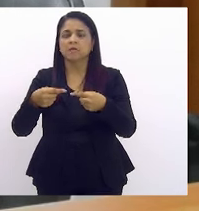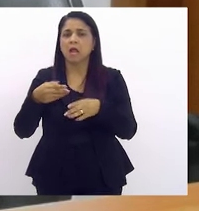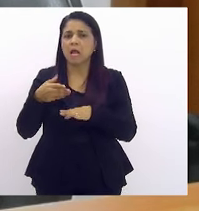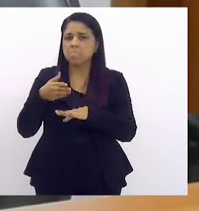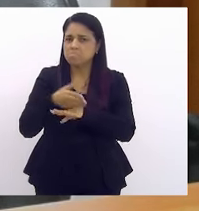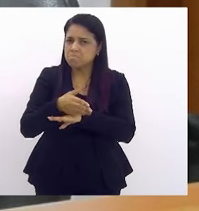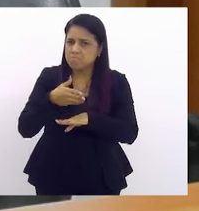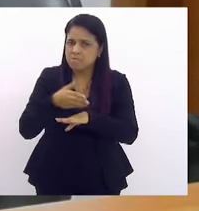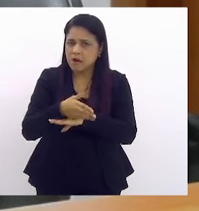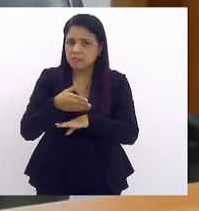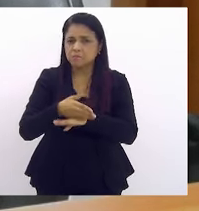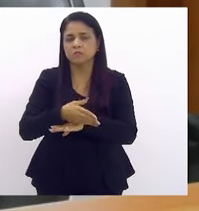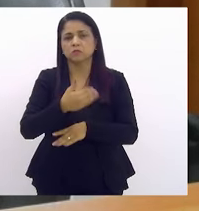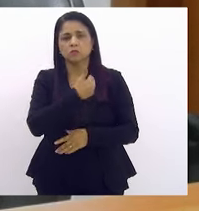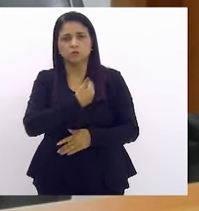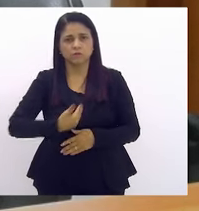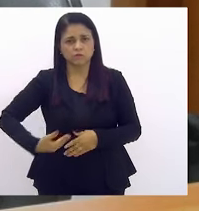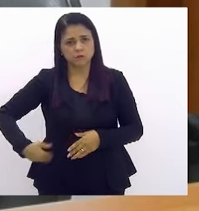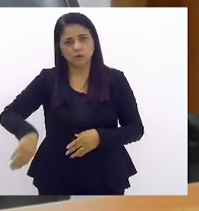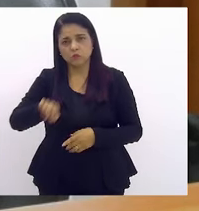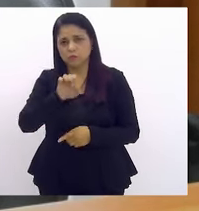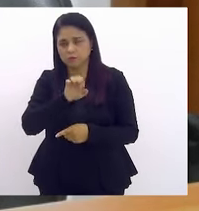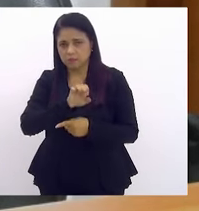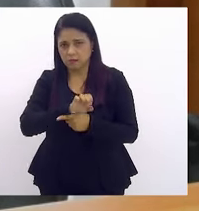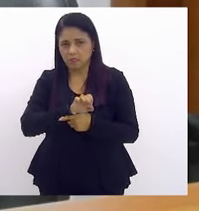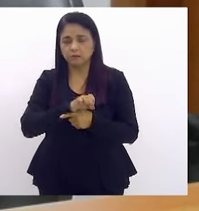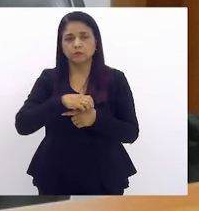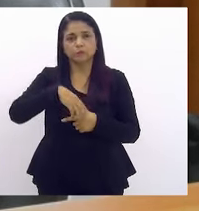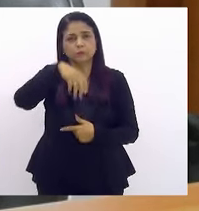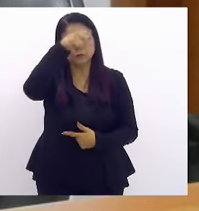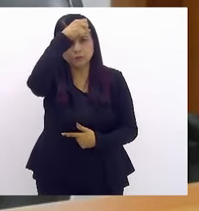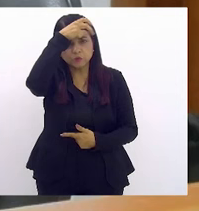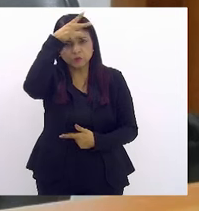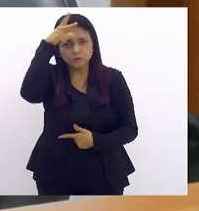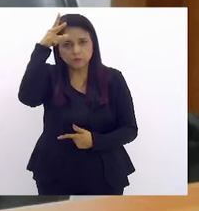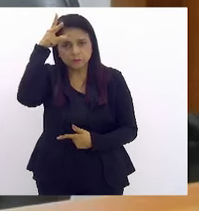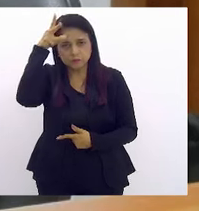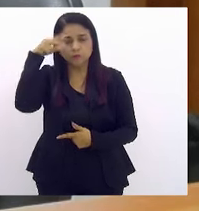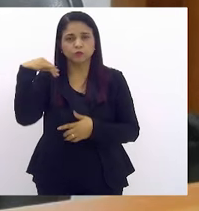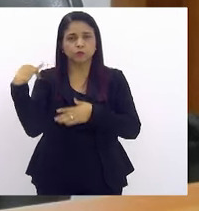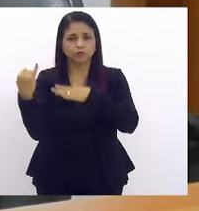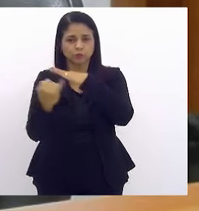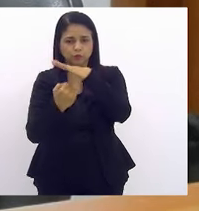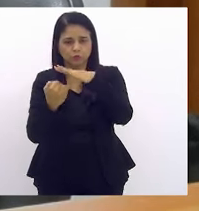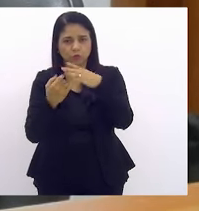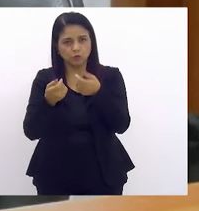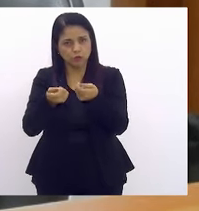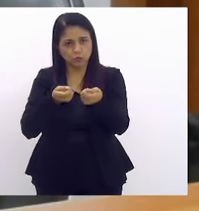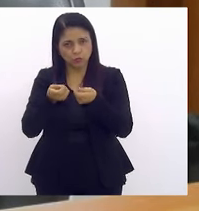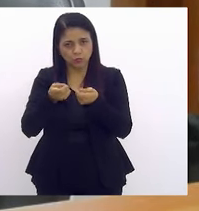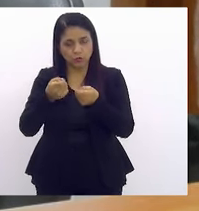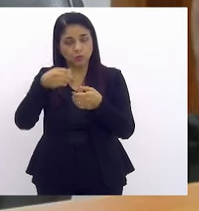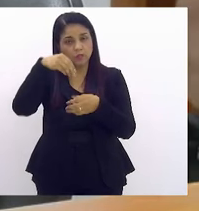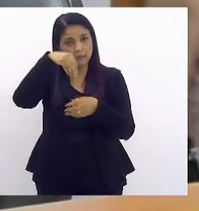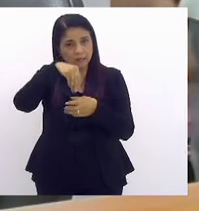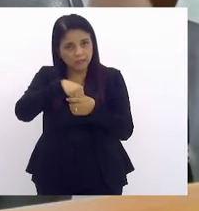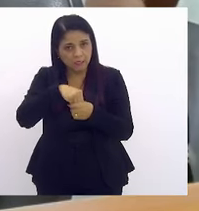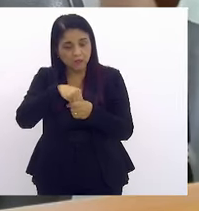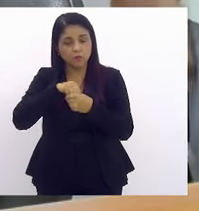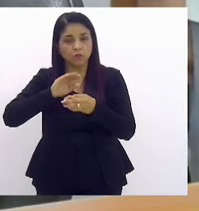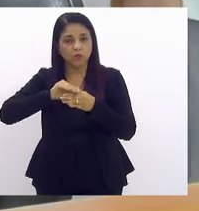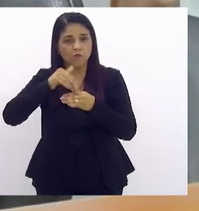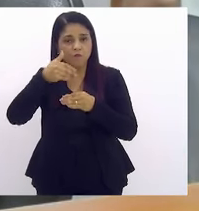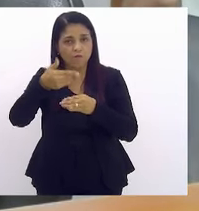participação do governo do Estado, do município, dos órgãos de controle interno e externo,